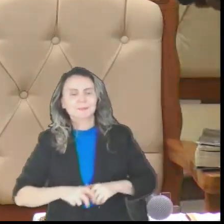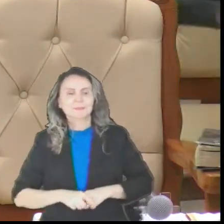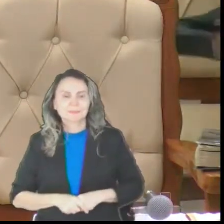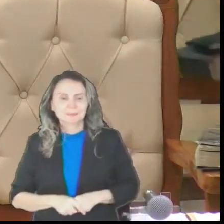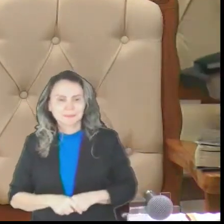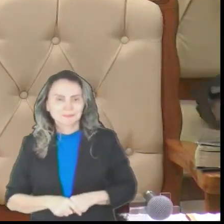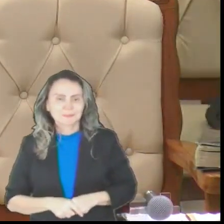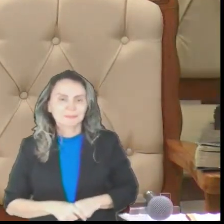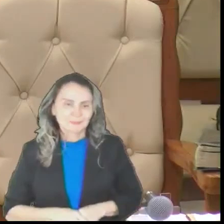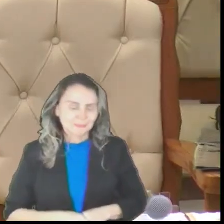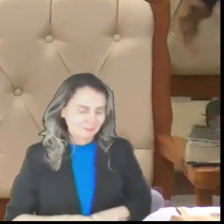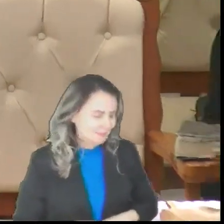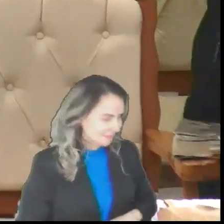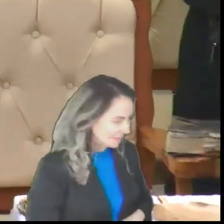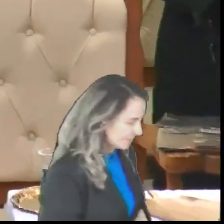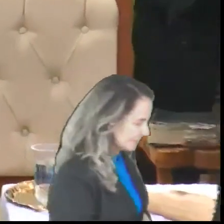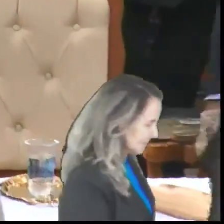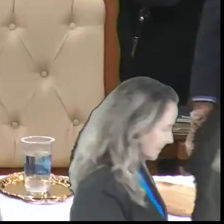Aleluia.